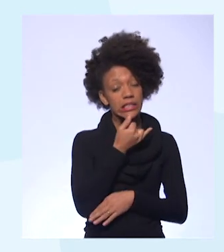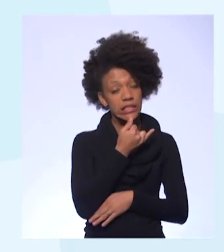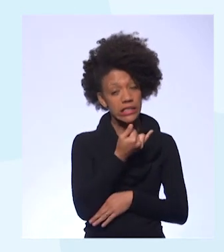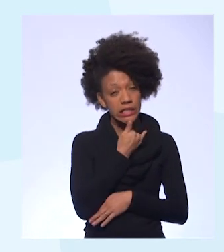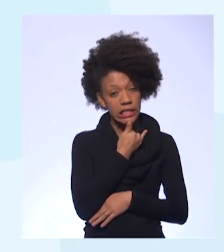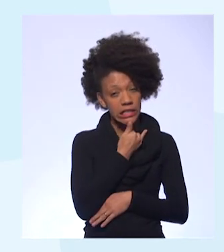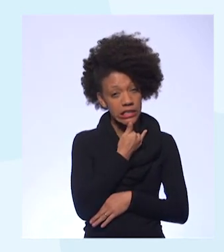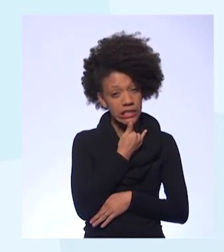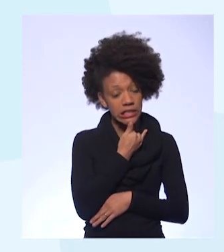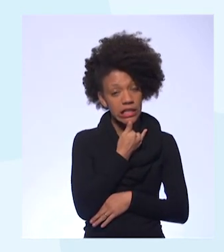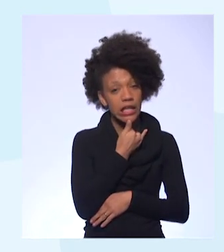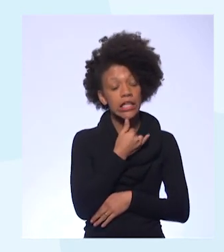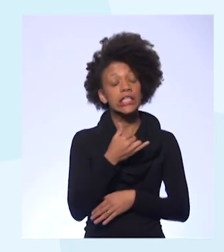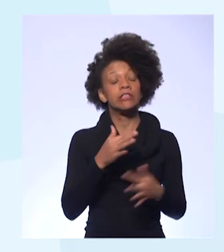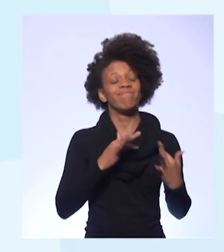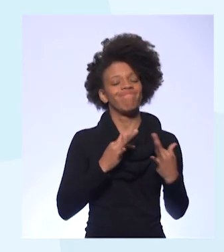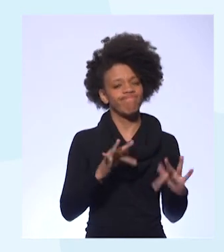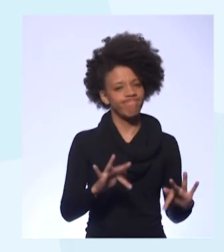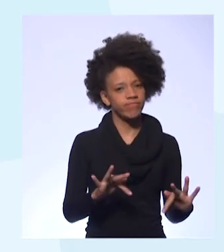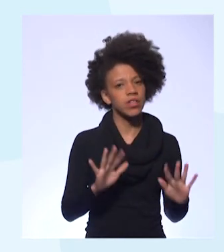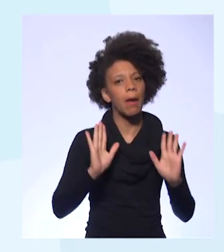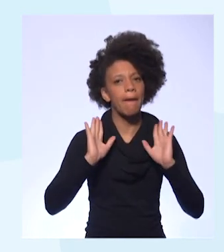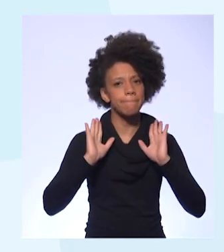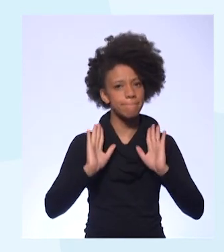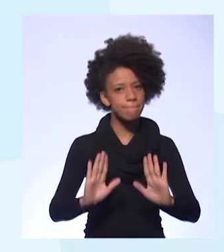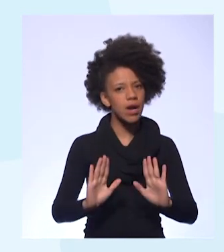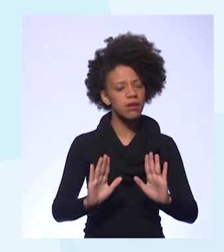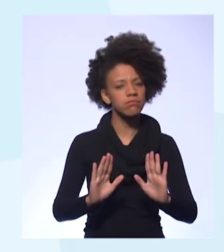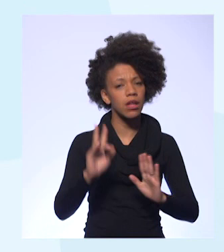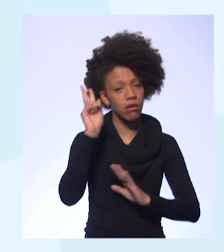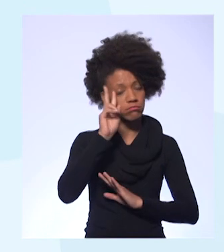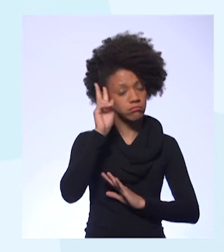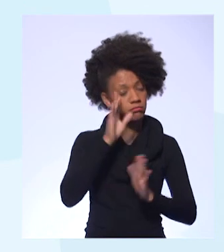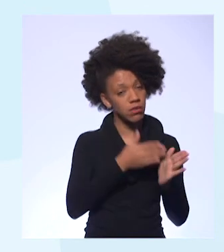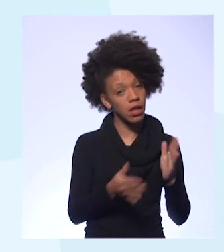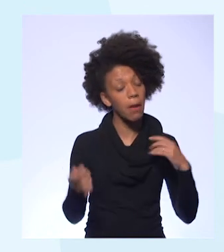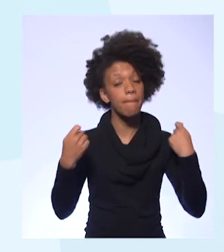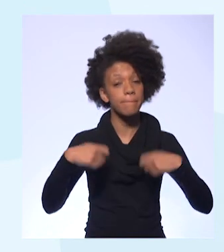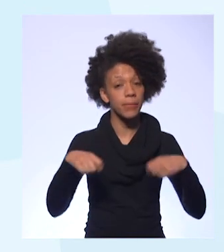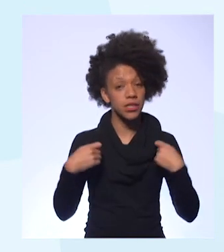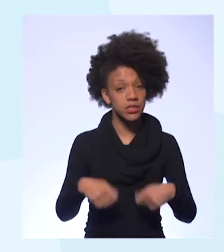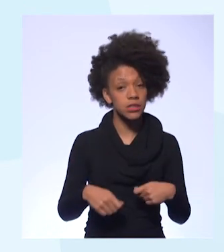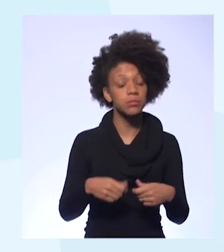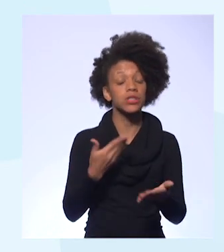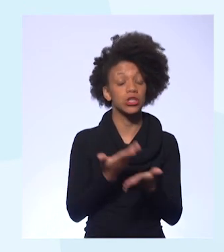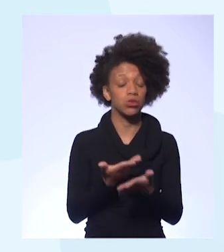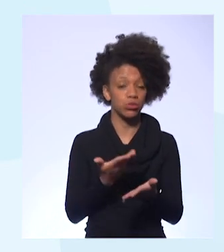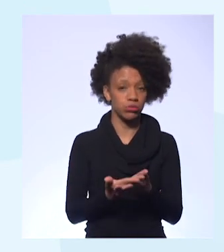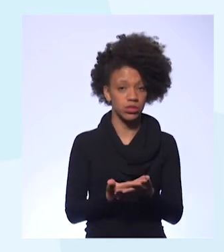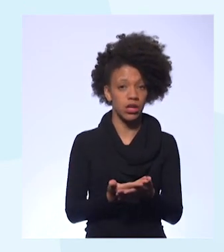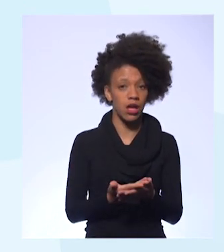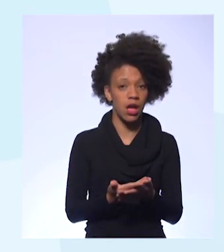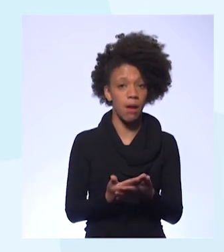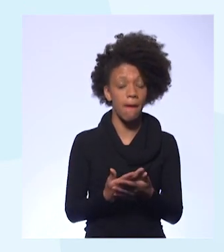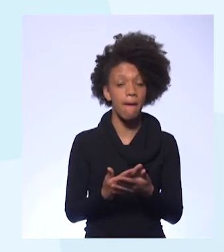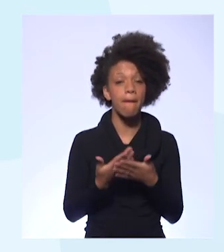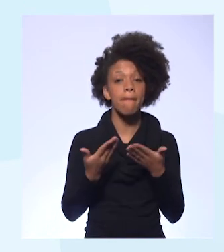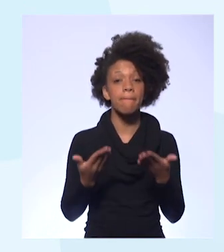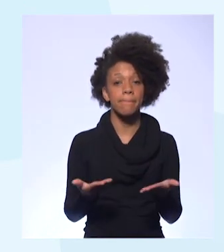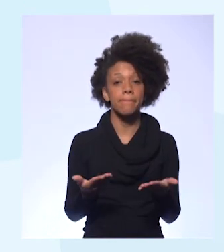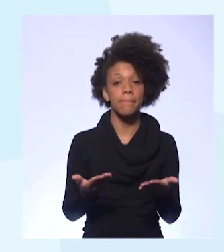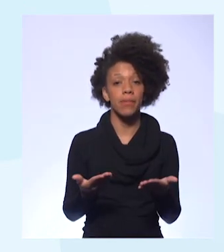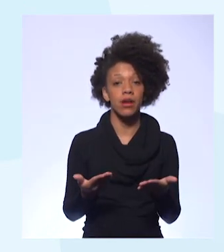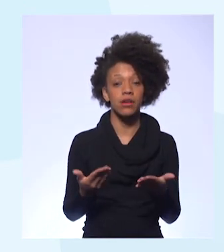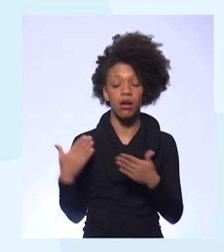tristeza e dor mas é fato histórico e nós precisamos estudar para que as